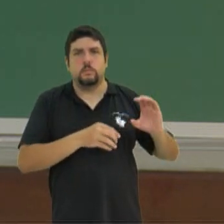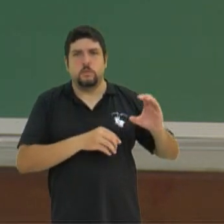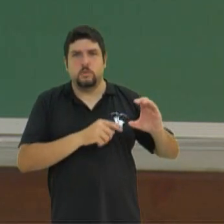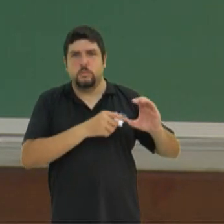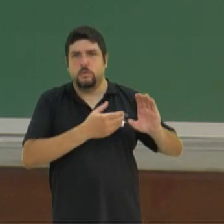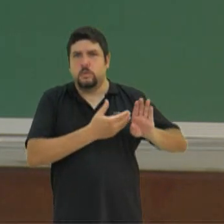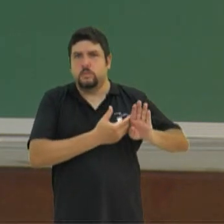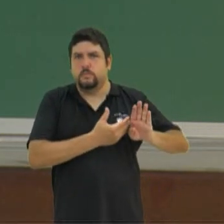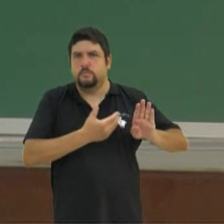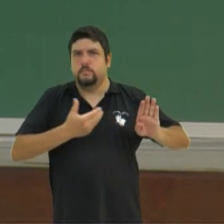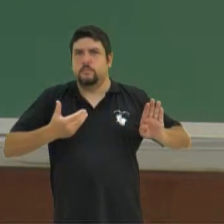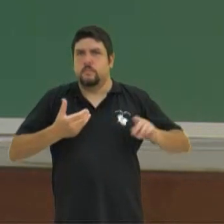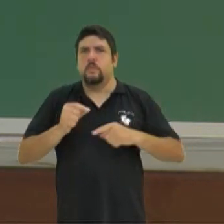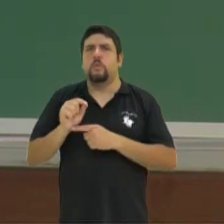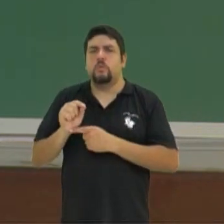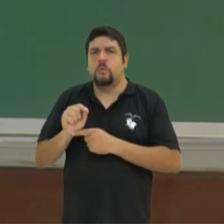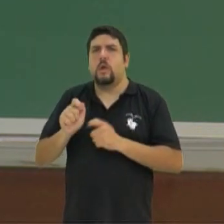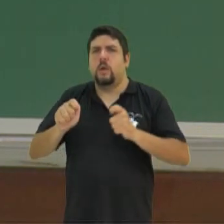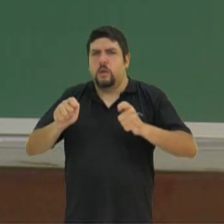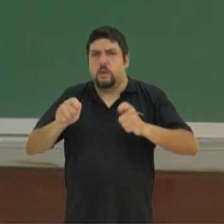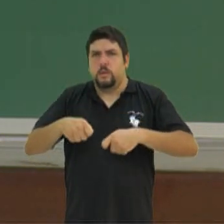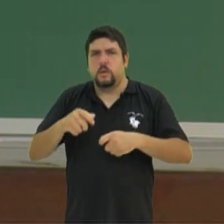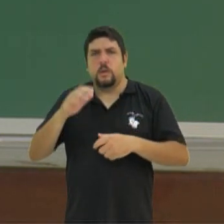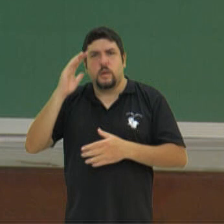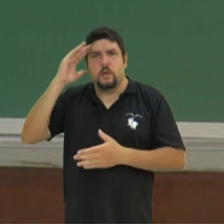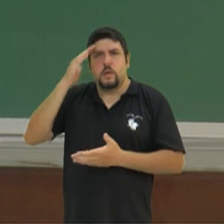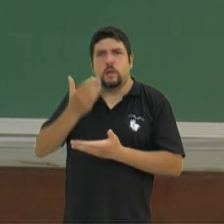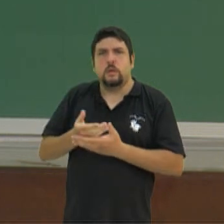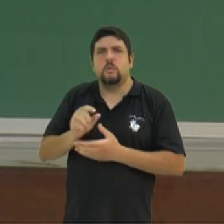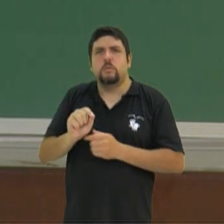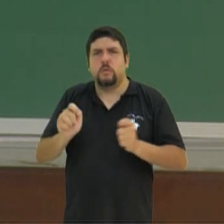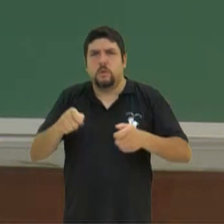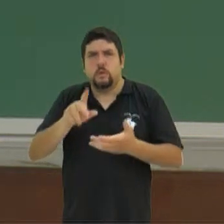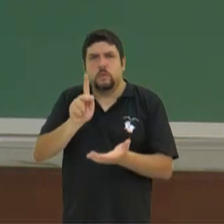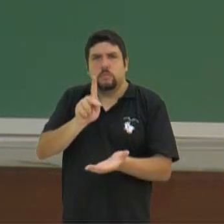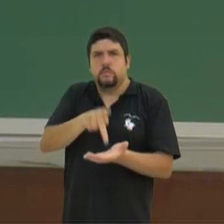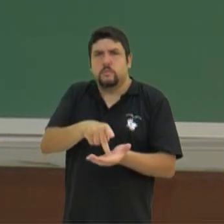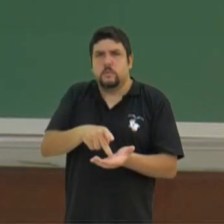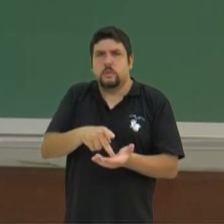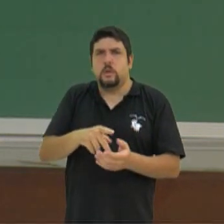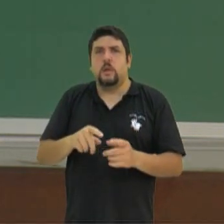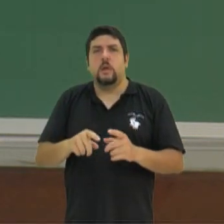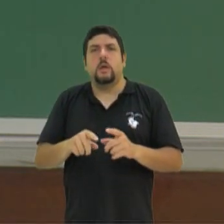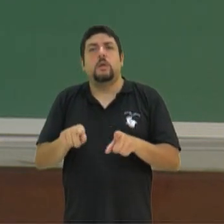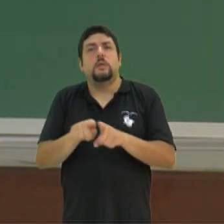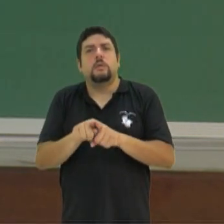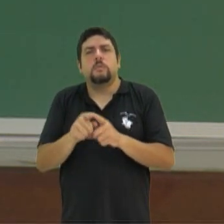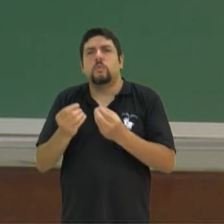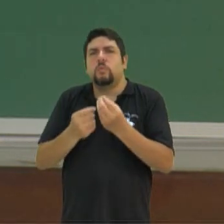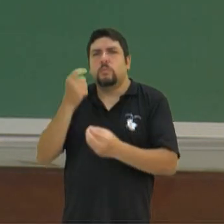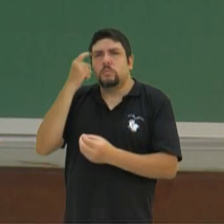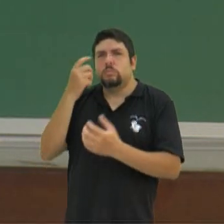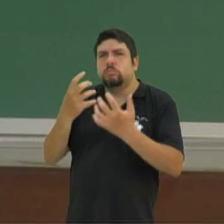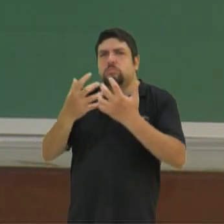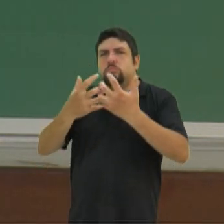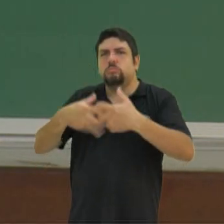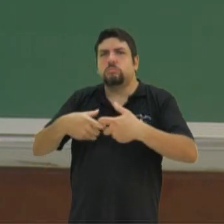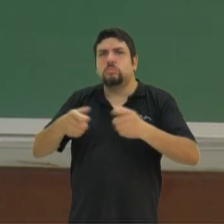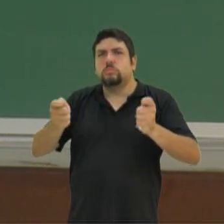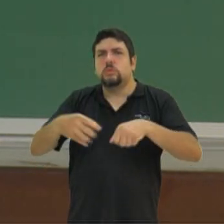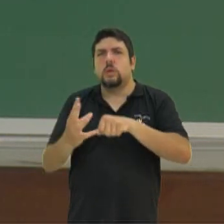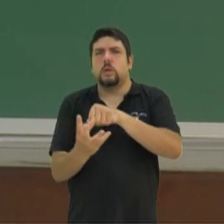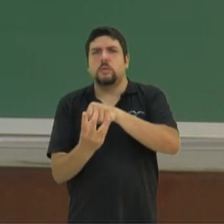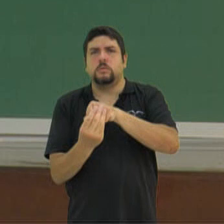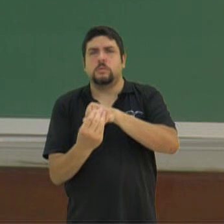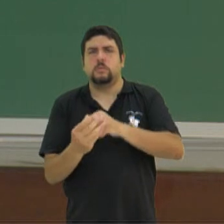por acreditar que existe sim uma verdade, que podemos conhecê-la através da razão. Assim, o filósofo